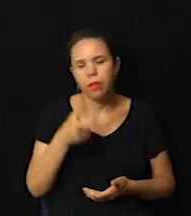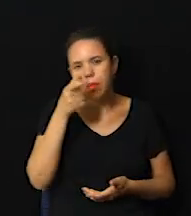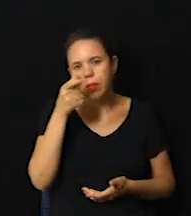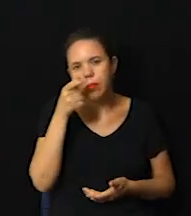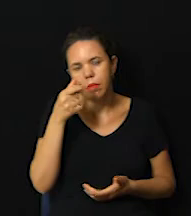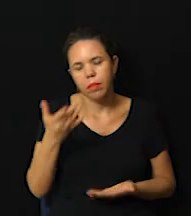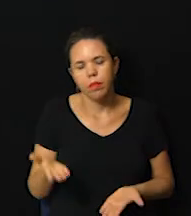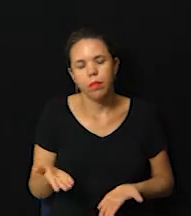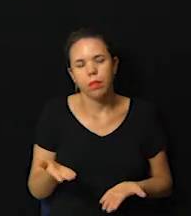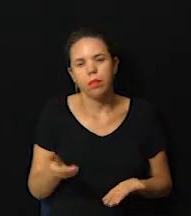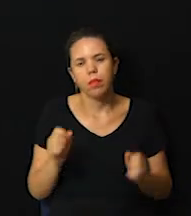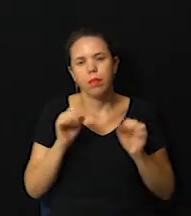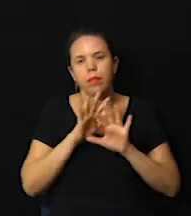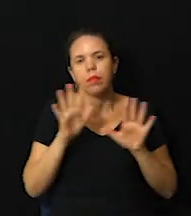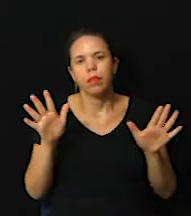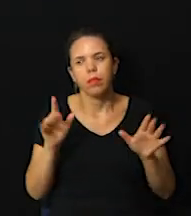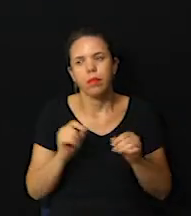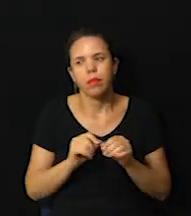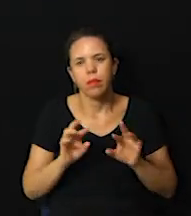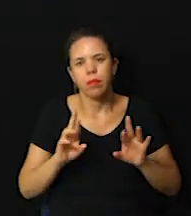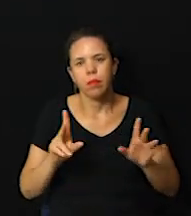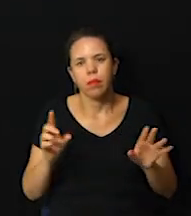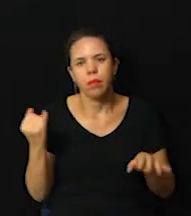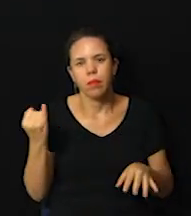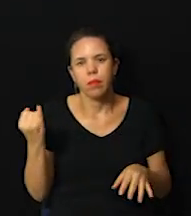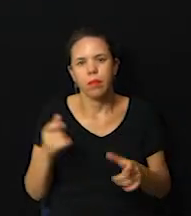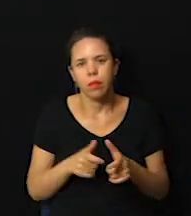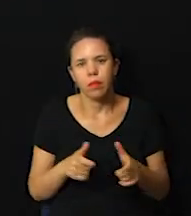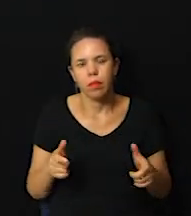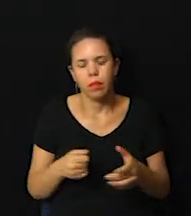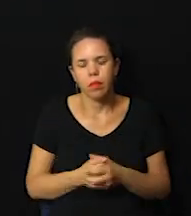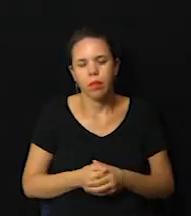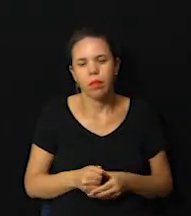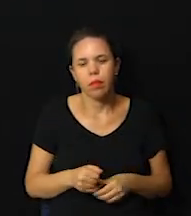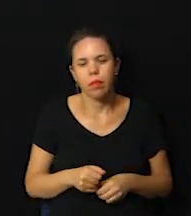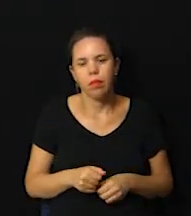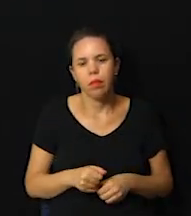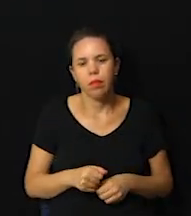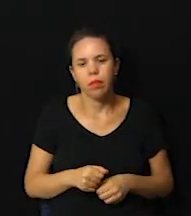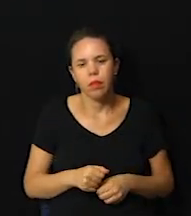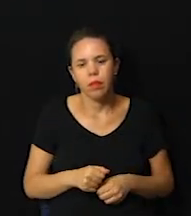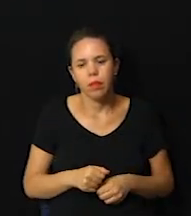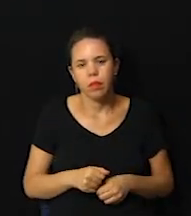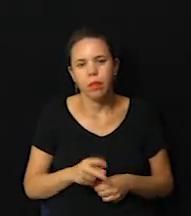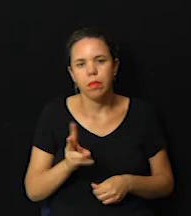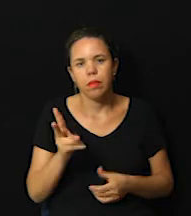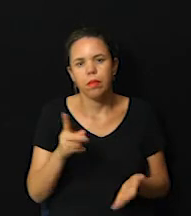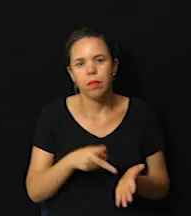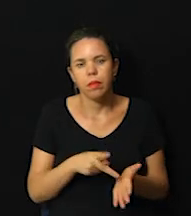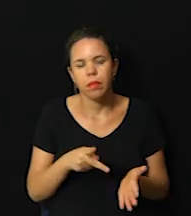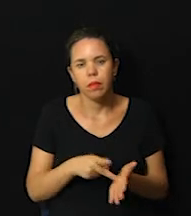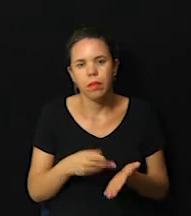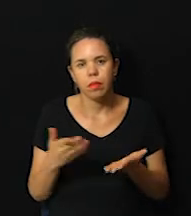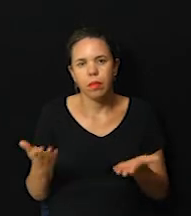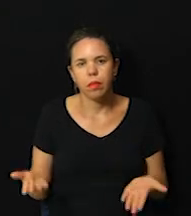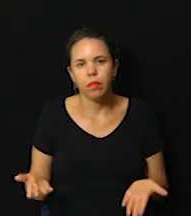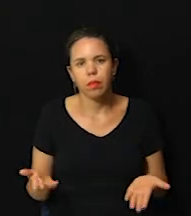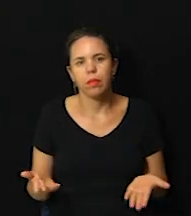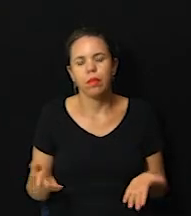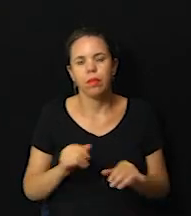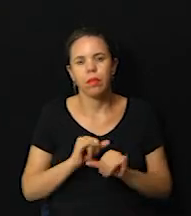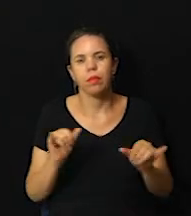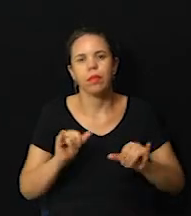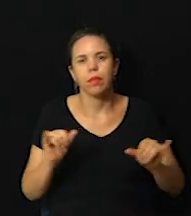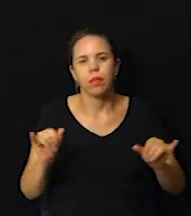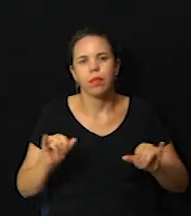viu claramente, assim, que fez uma diferença bem grande, né? E a gente continua, na verdade, inclusive com essas